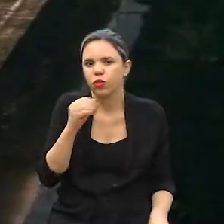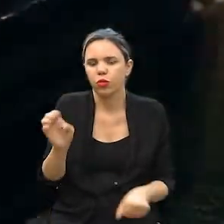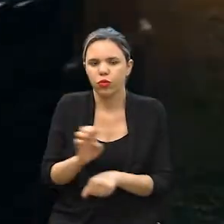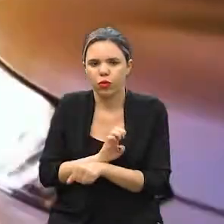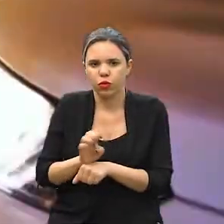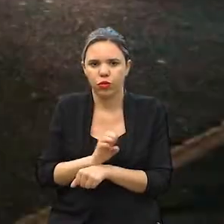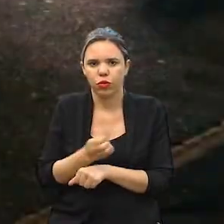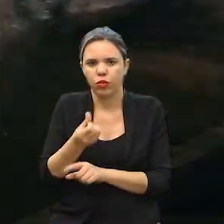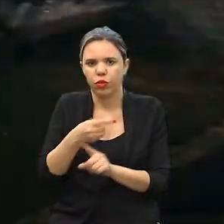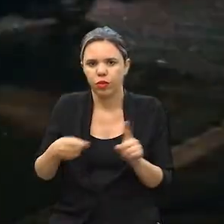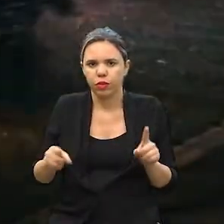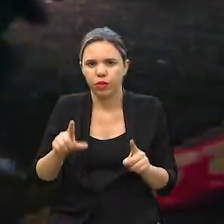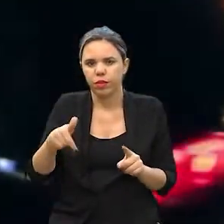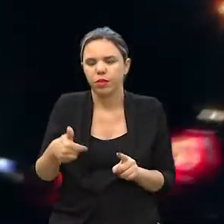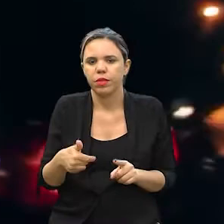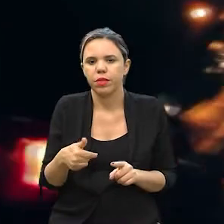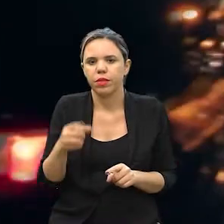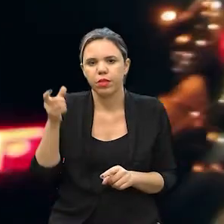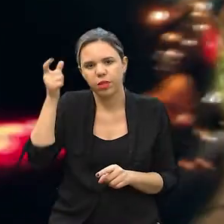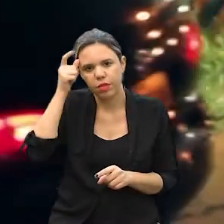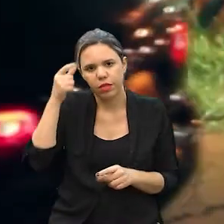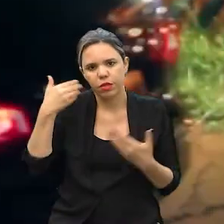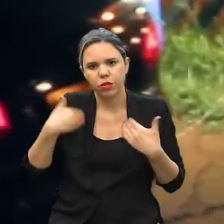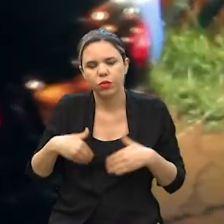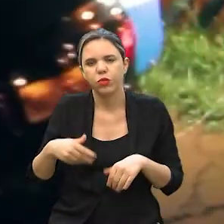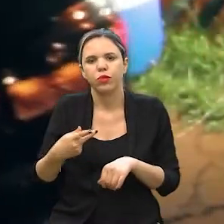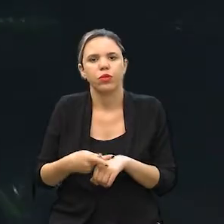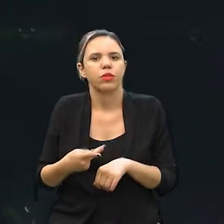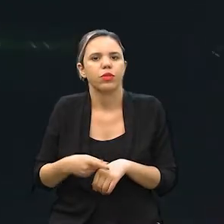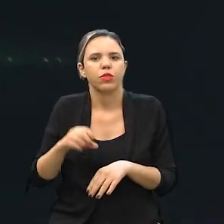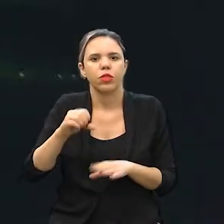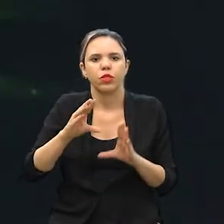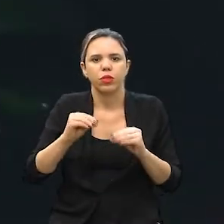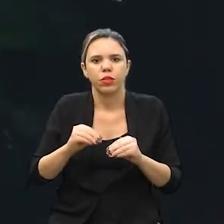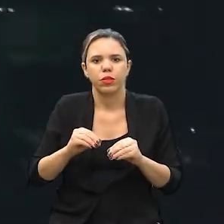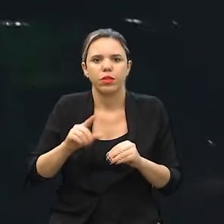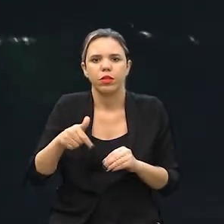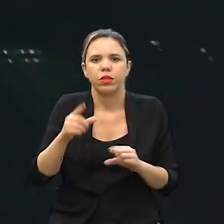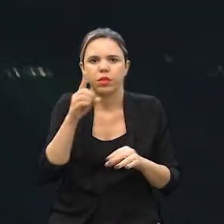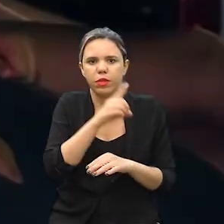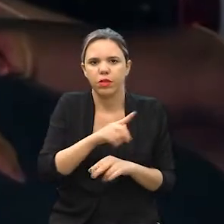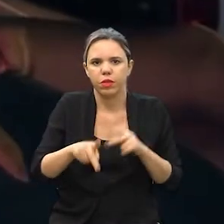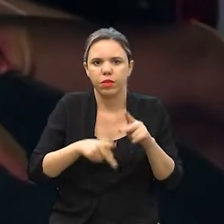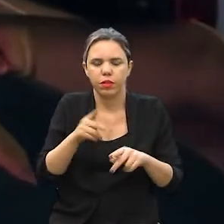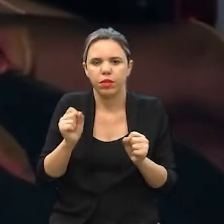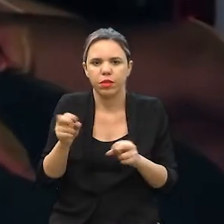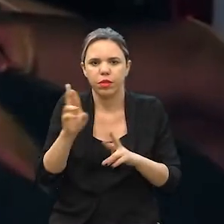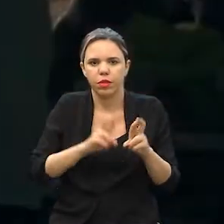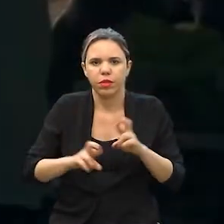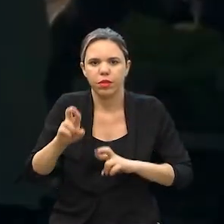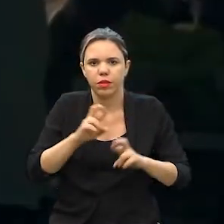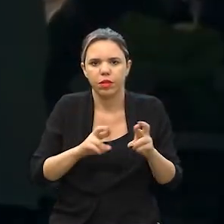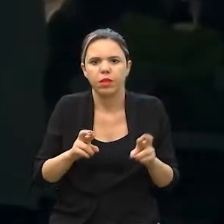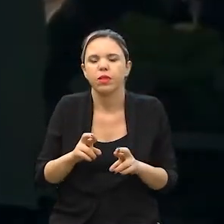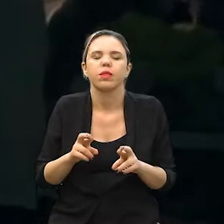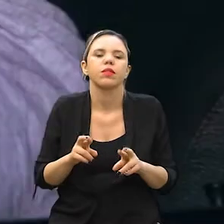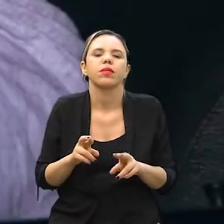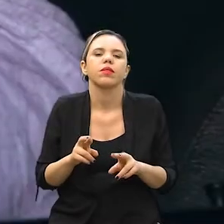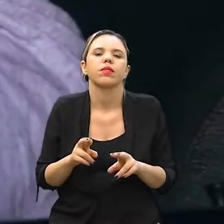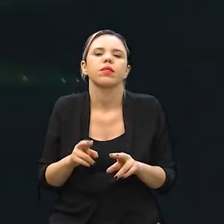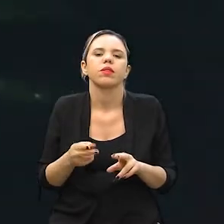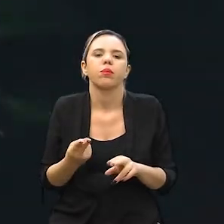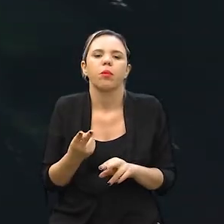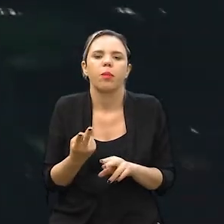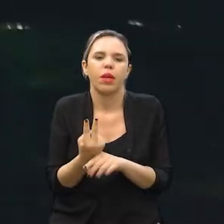às 18h30, e O Diabo Veste Prada, às 21h. No domingo, o público pode conferir De Pernas para o Ar